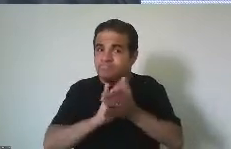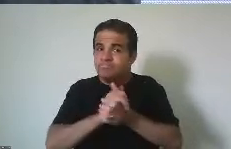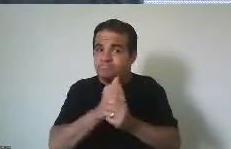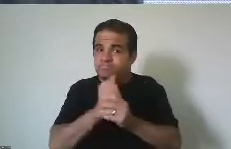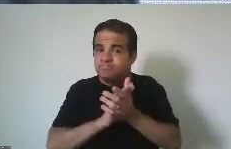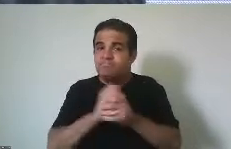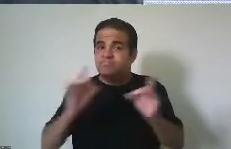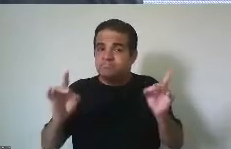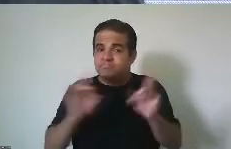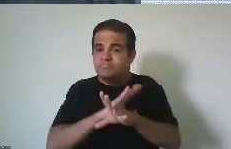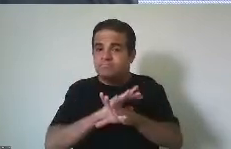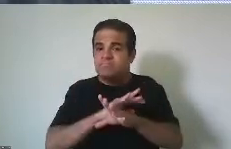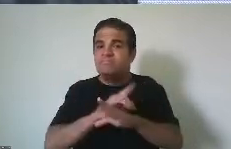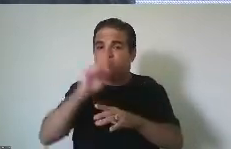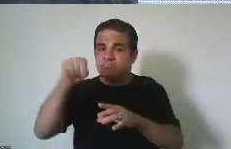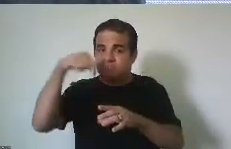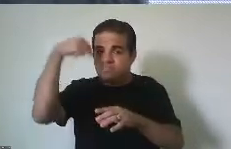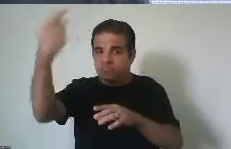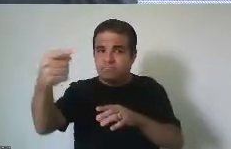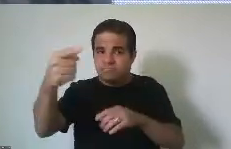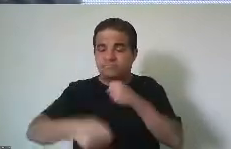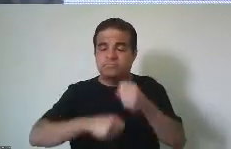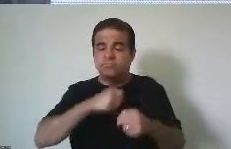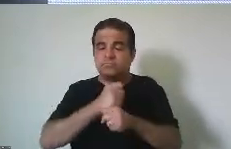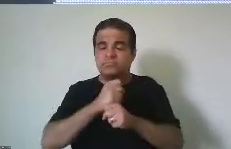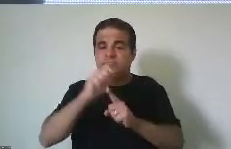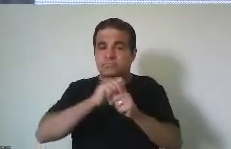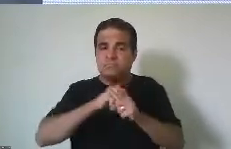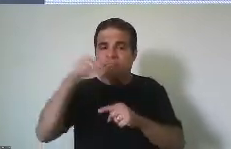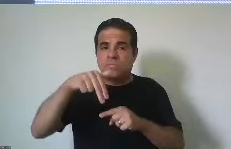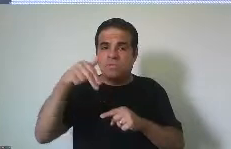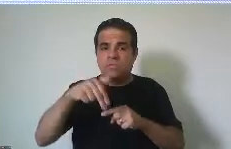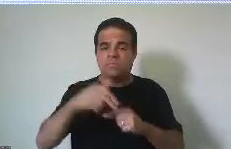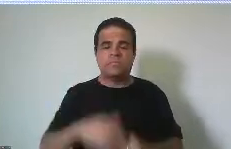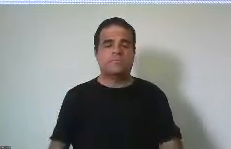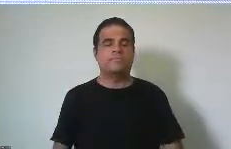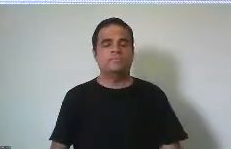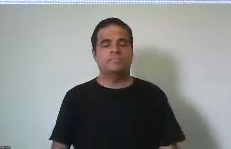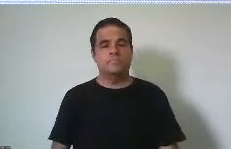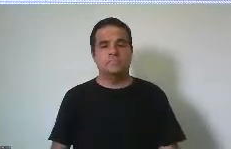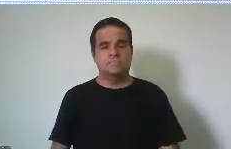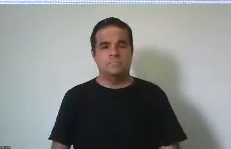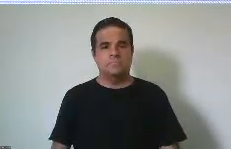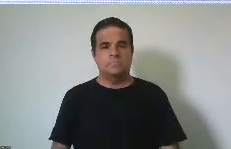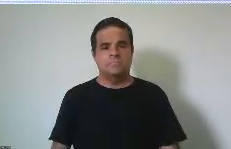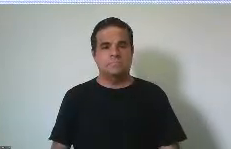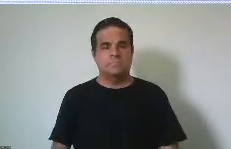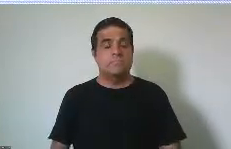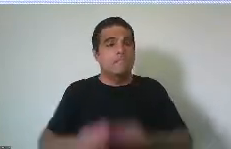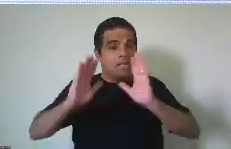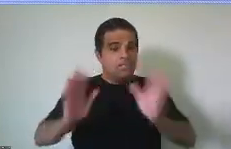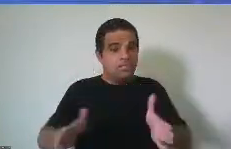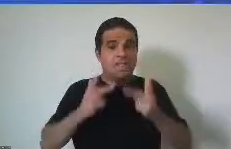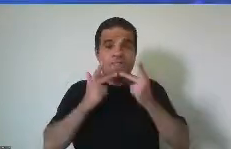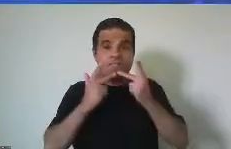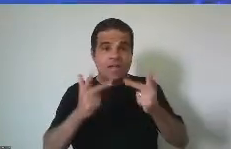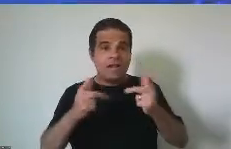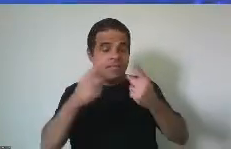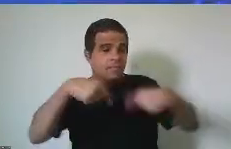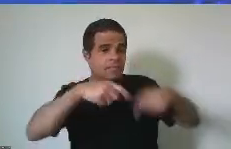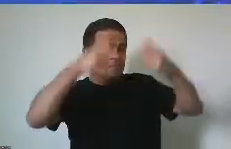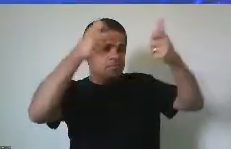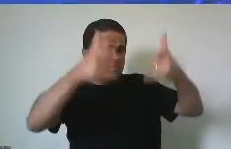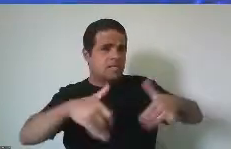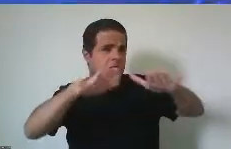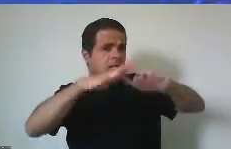empreendimento máximo para novembro do próximo ano Água Vermelha já falei e de forma geral que